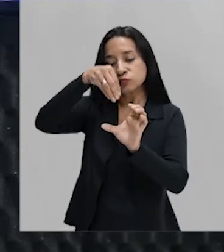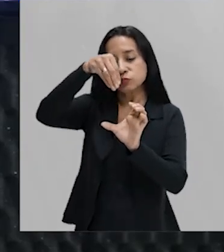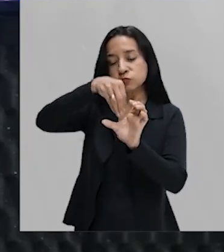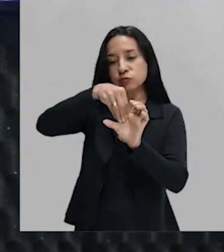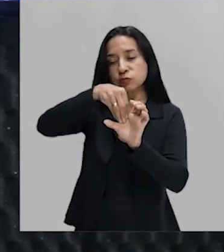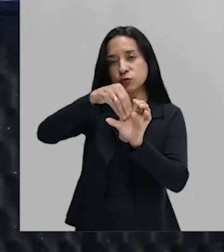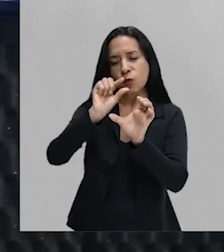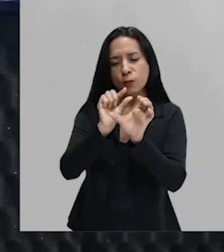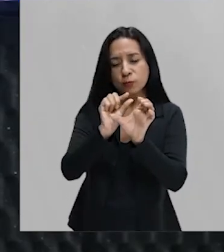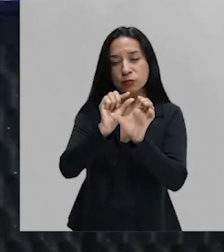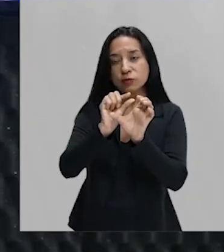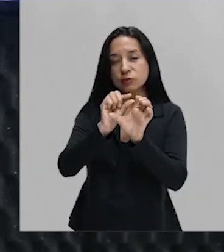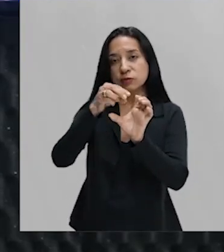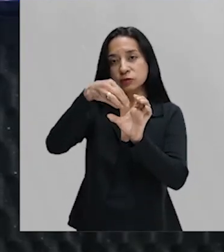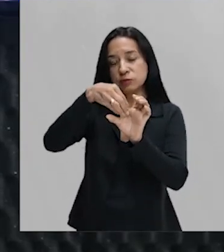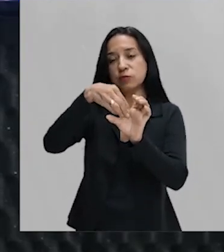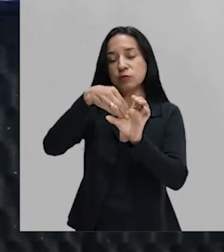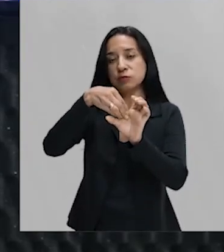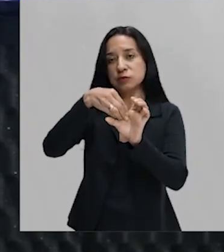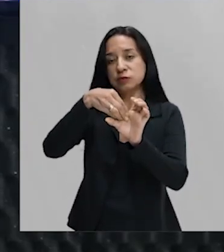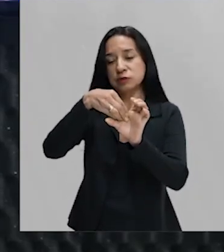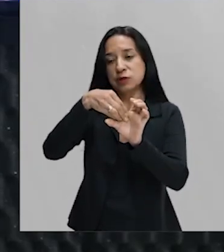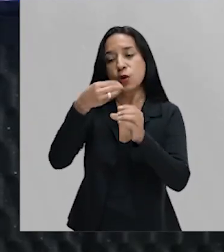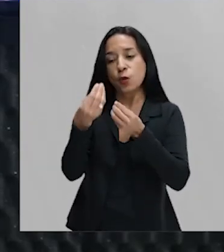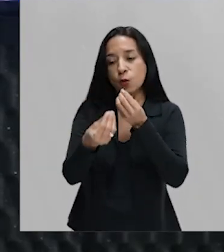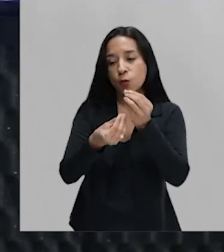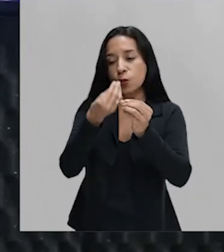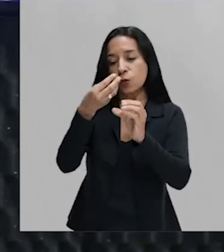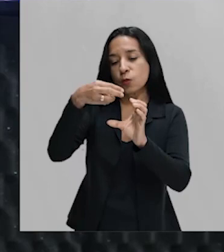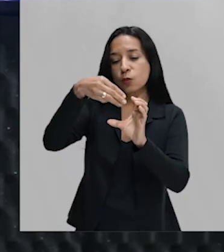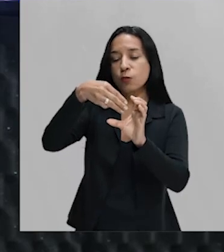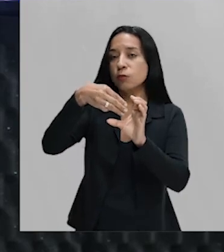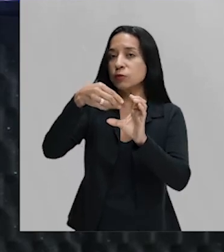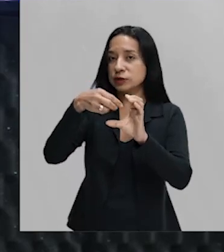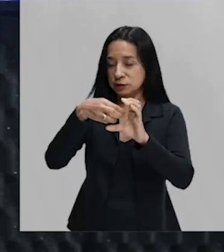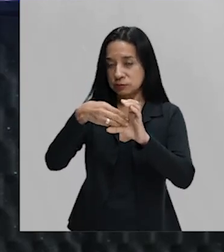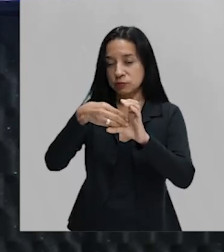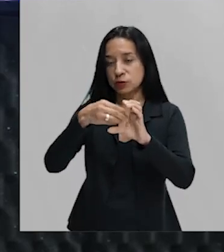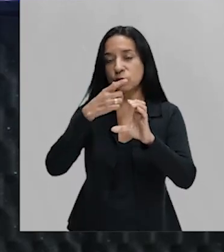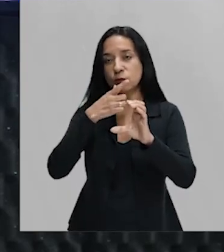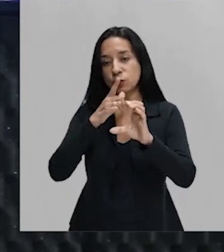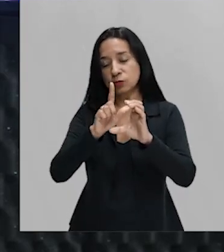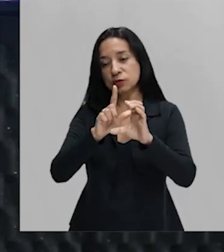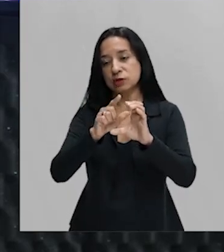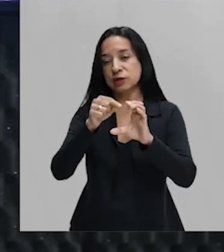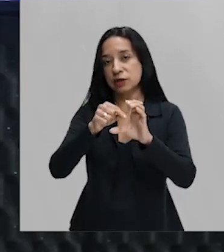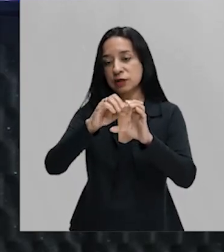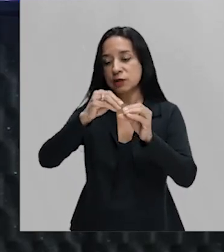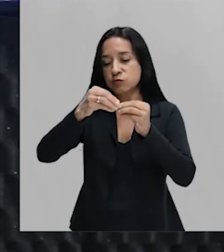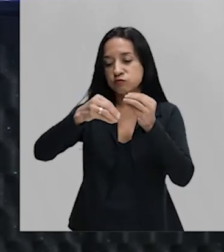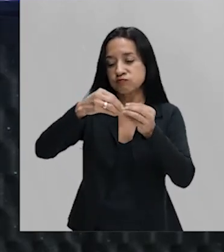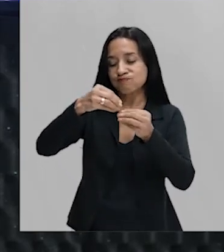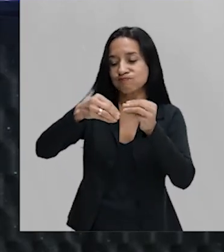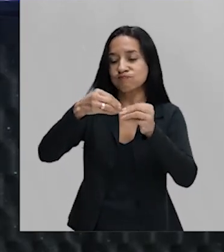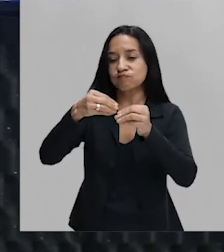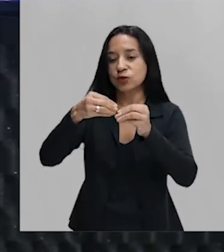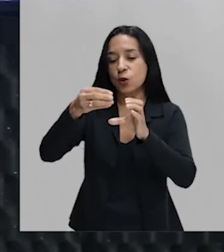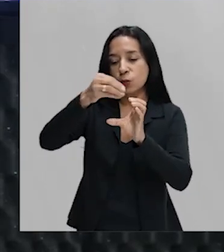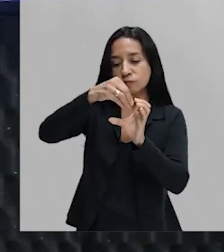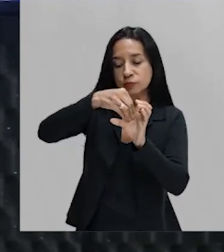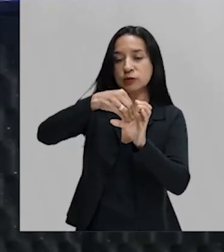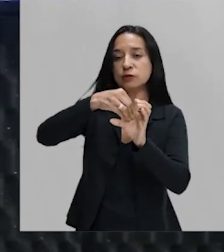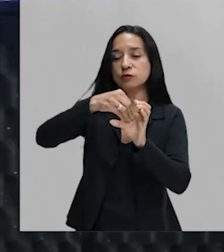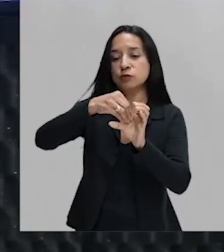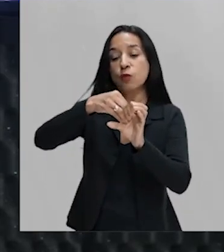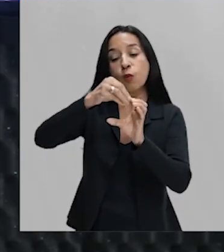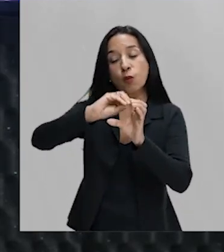bolsas. Existem maneiras como a célula consegue transportar determinados componentes ou para dentro da célula